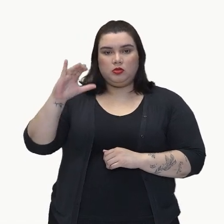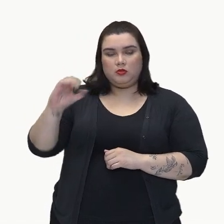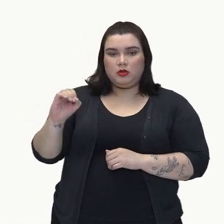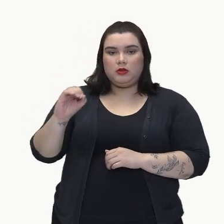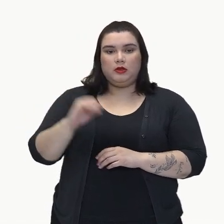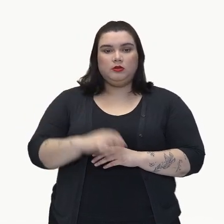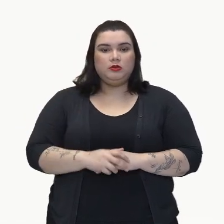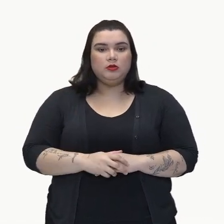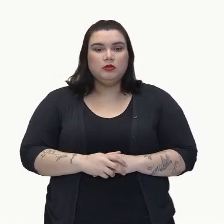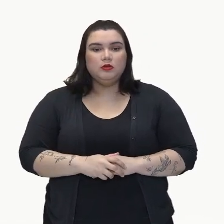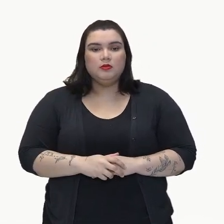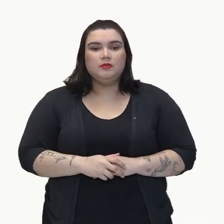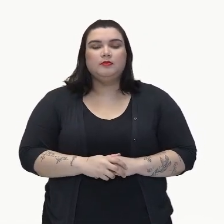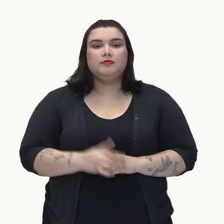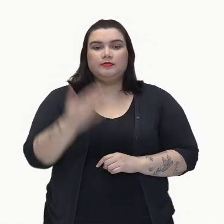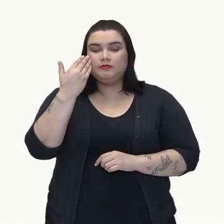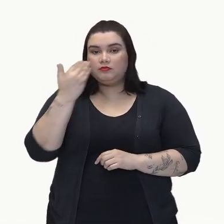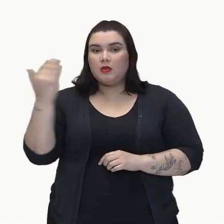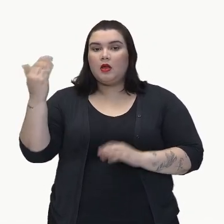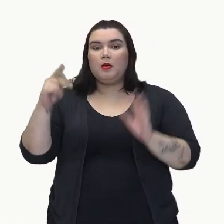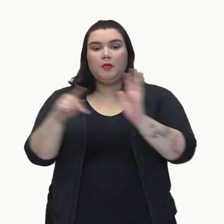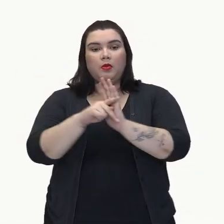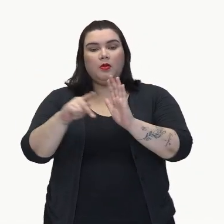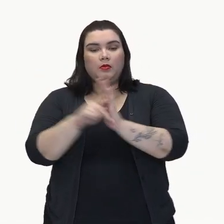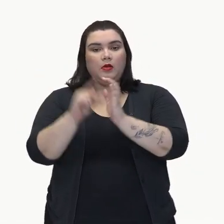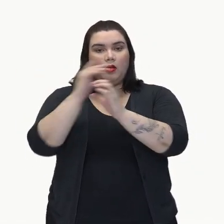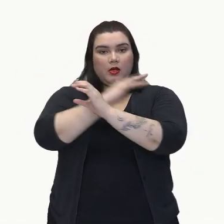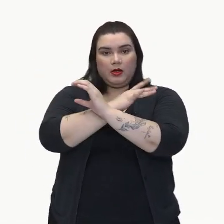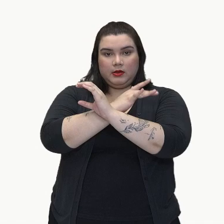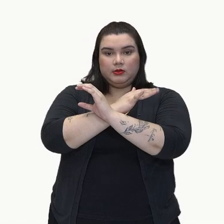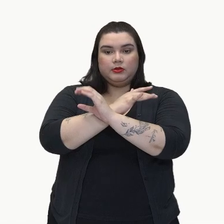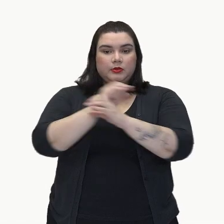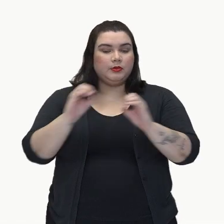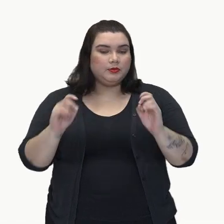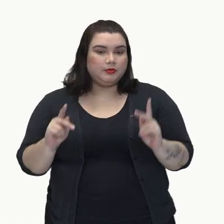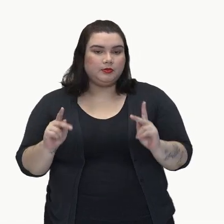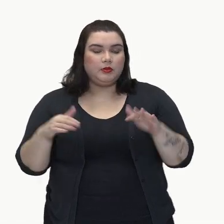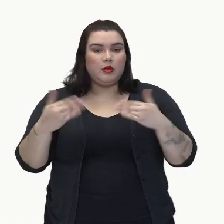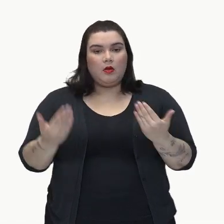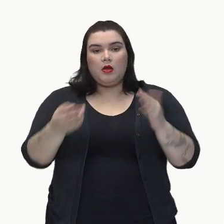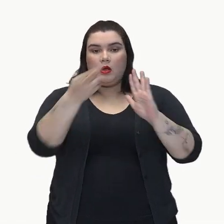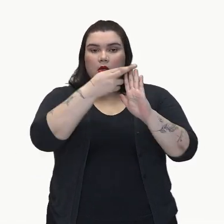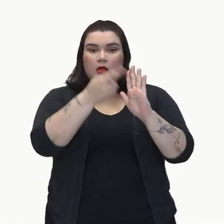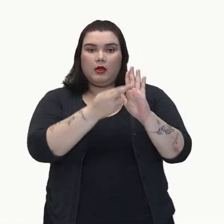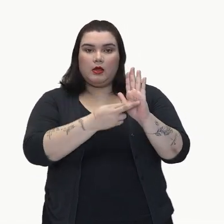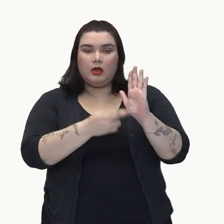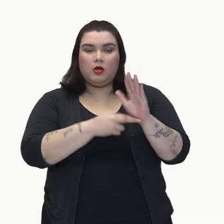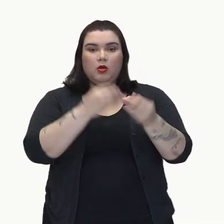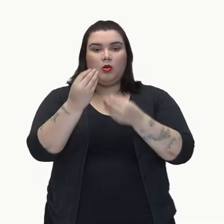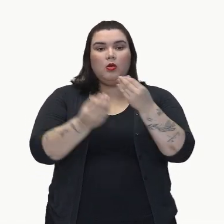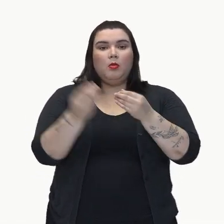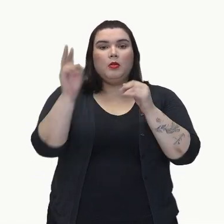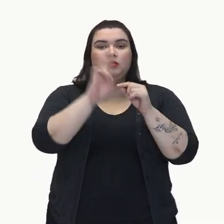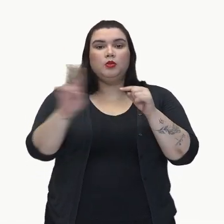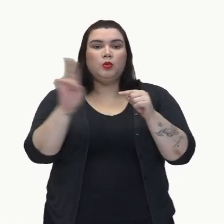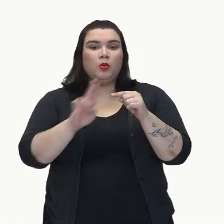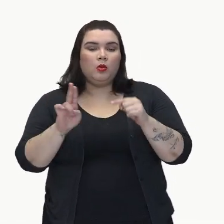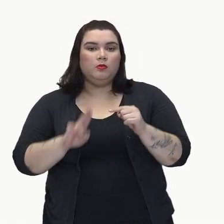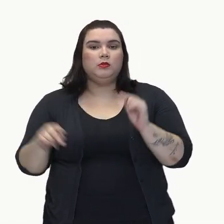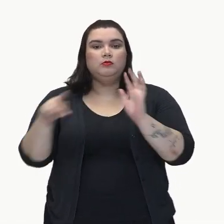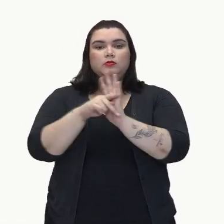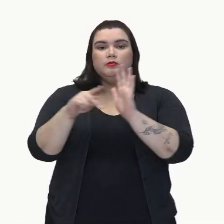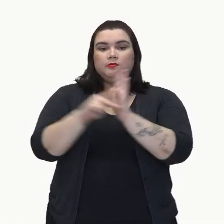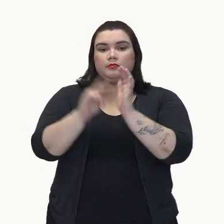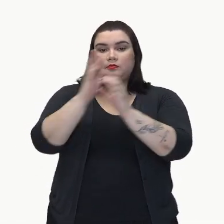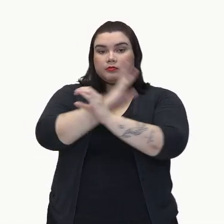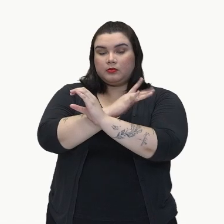Propanodioico. É esse ácido aqui. Então, essa é a regra de nomenclatura para os